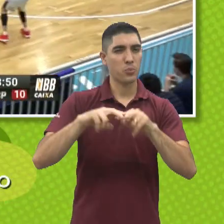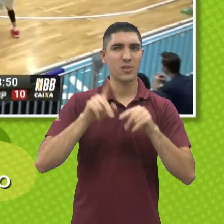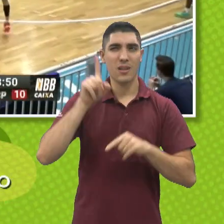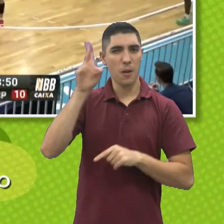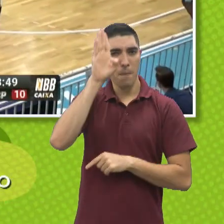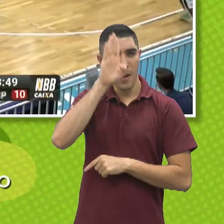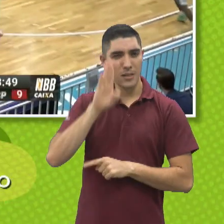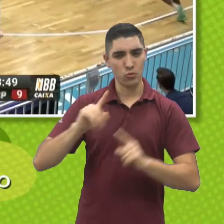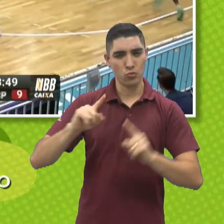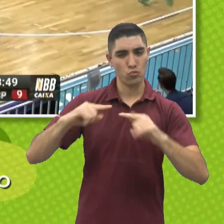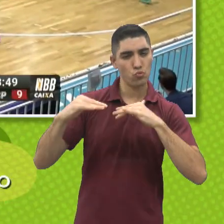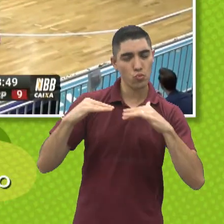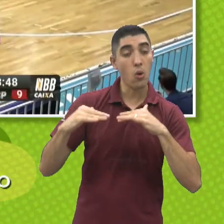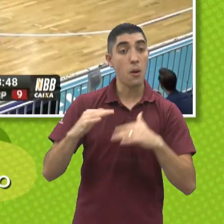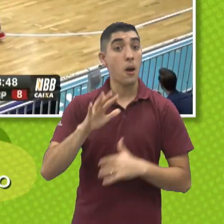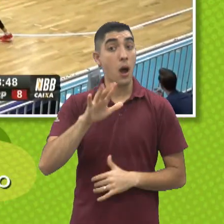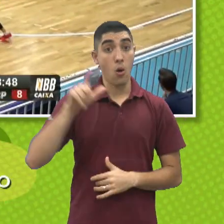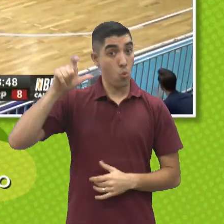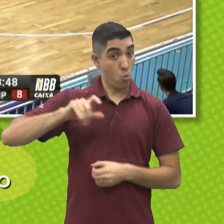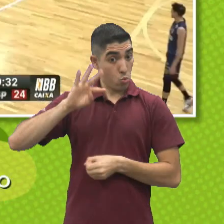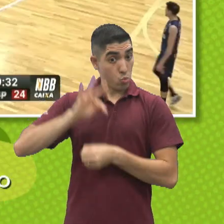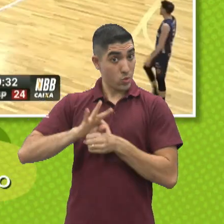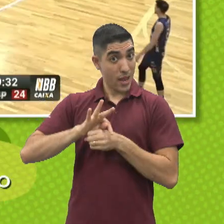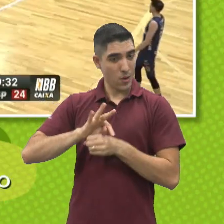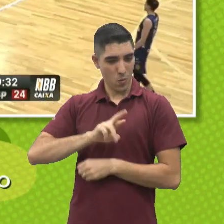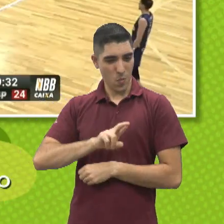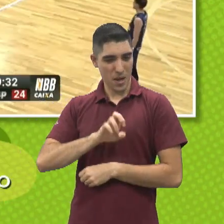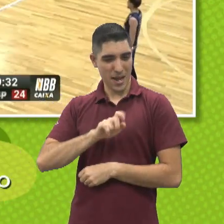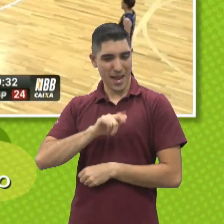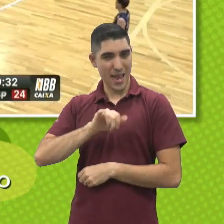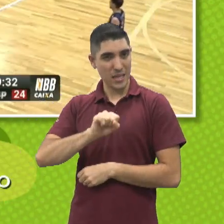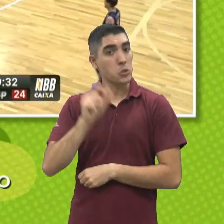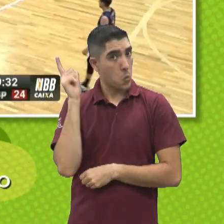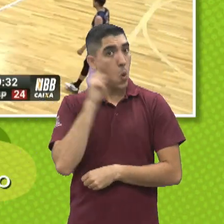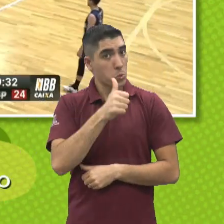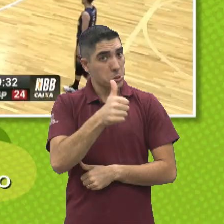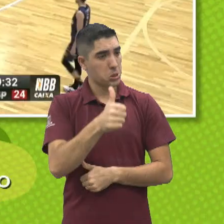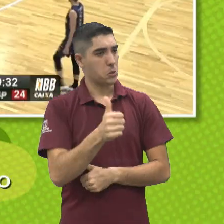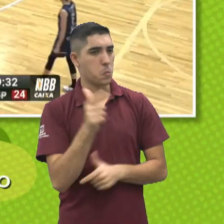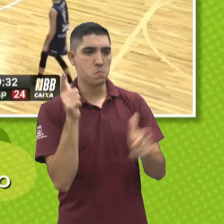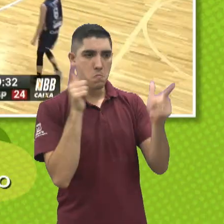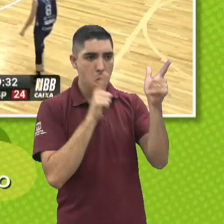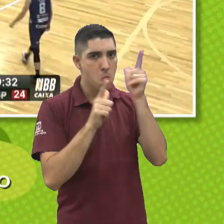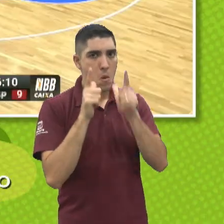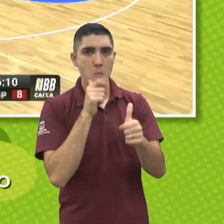o Regis conseguiu realmente colocar o seu trabalho em prática, o time